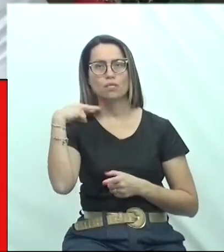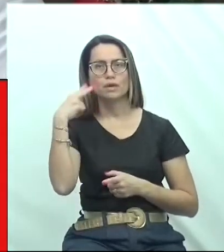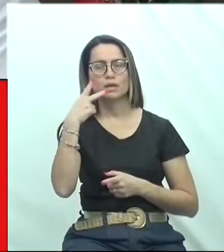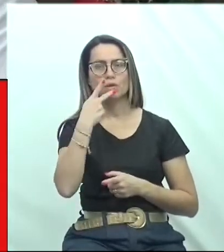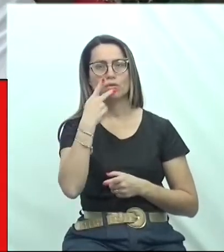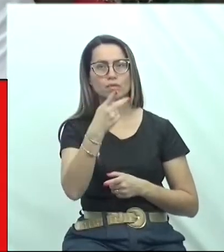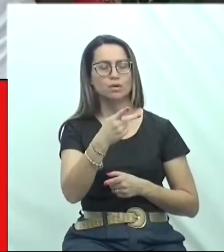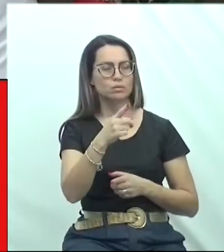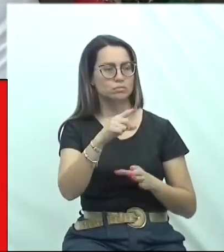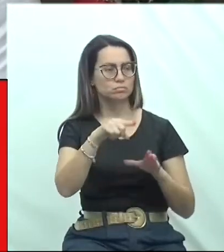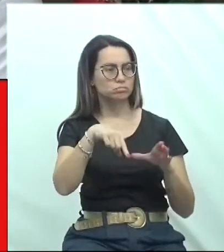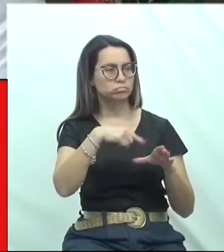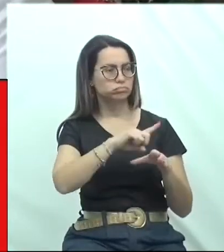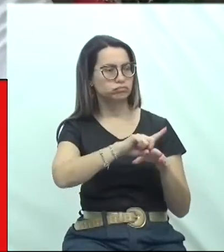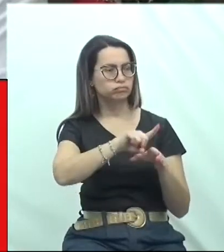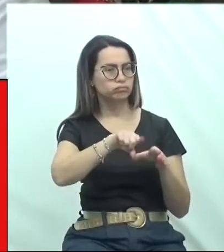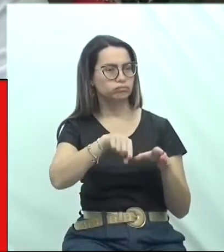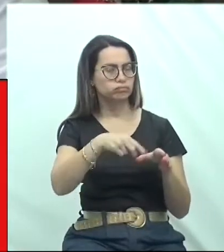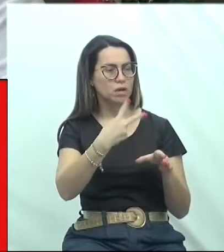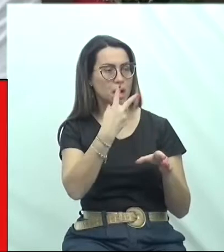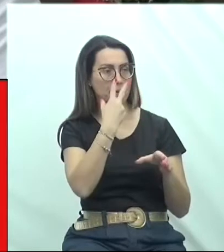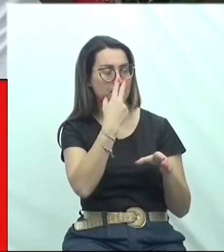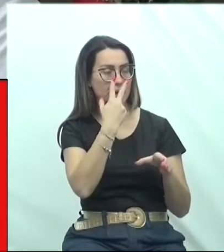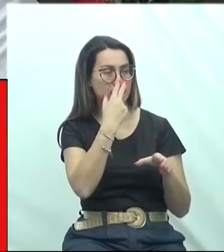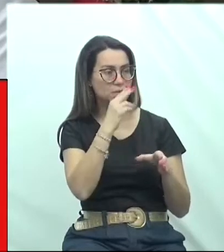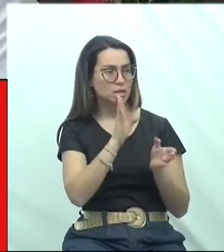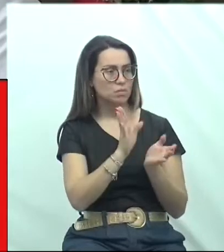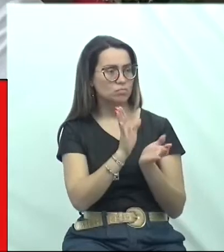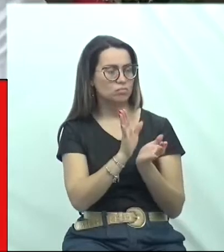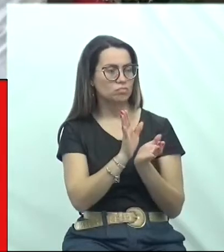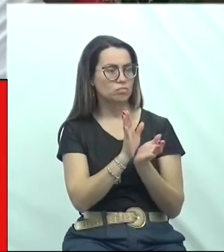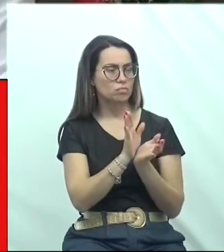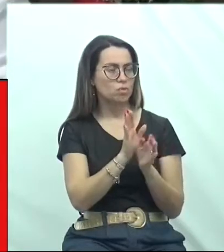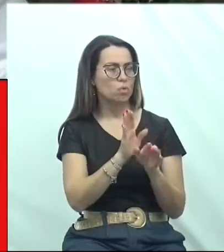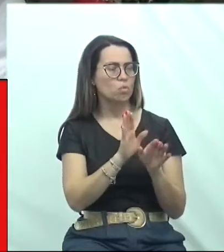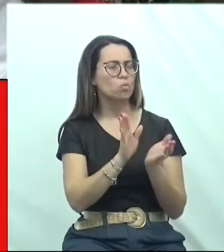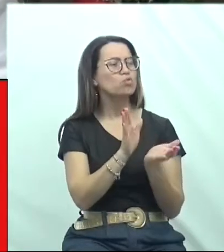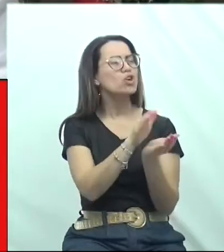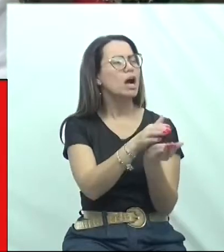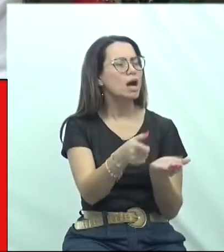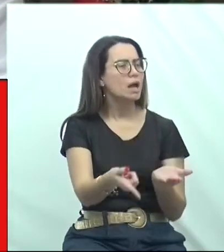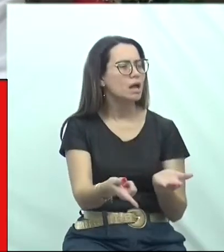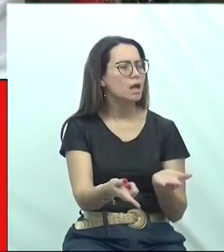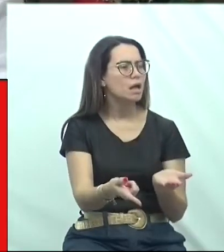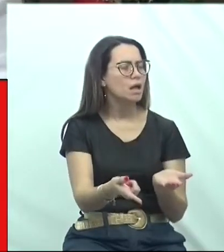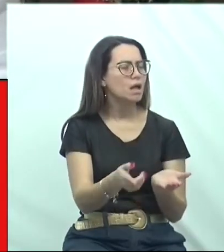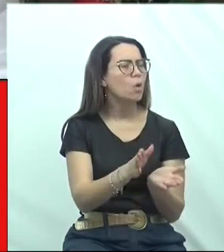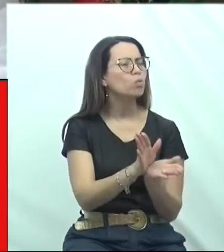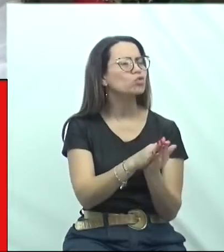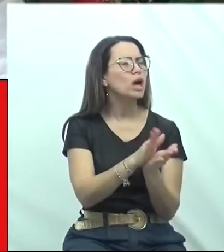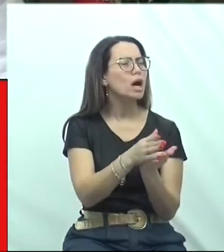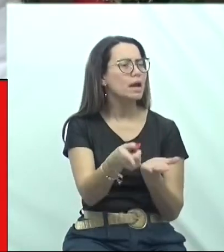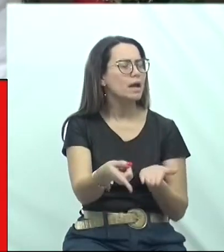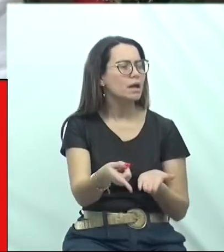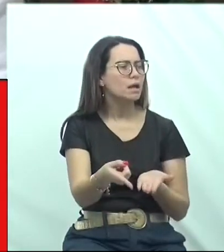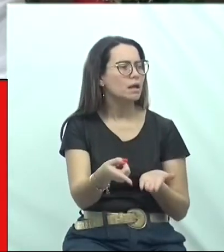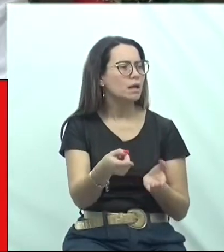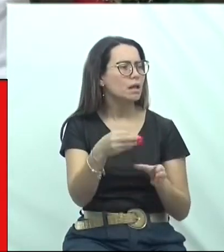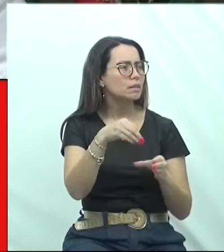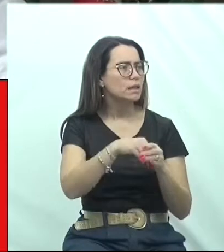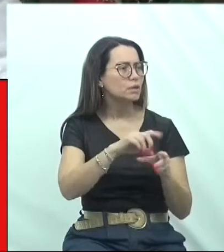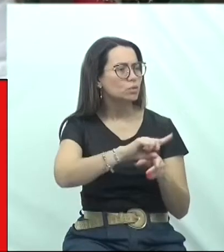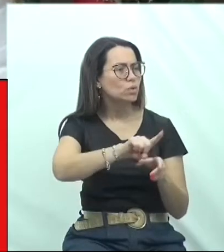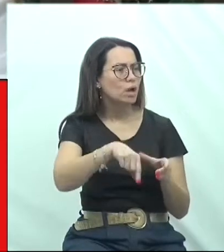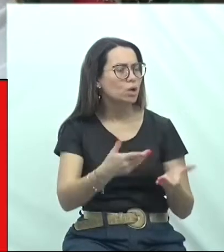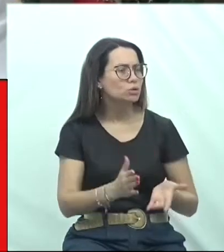É assustador, meu amigo. Então, alguma coisa vem acontecendo. Enfim, eu sou prova disso, porque na minha casa, quando eu volto a água, geralmente a comunidade,